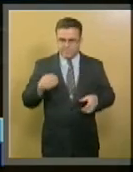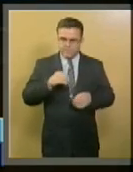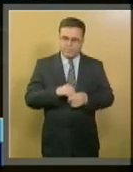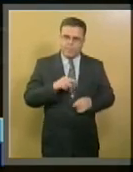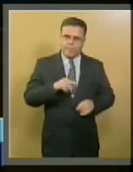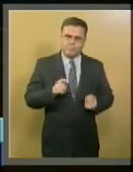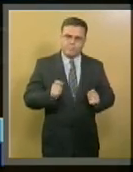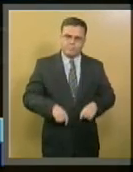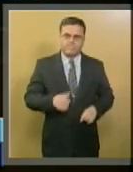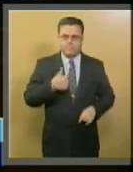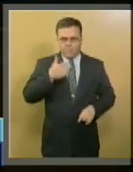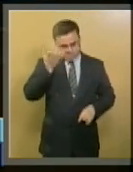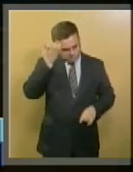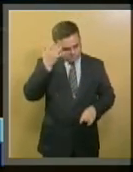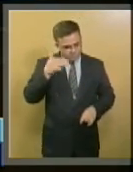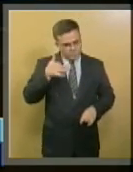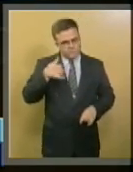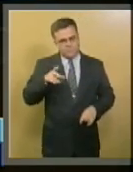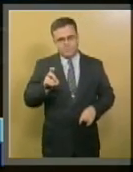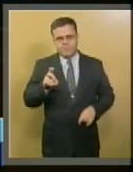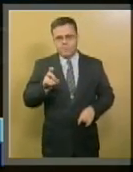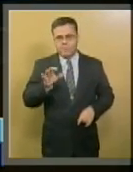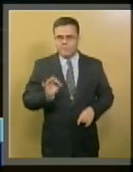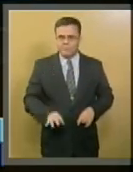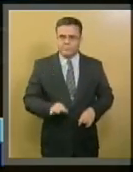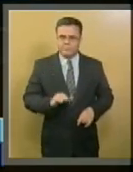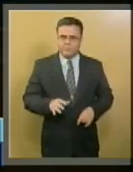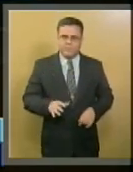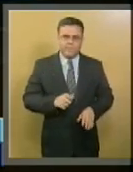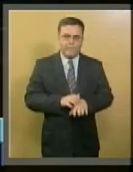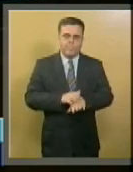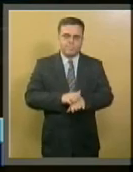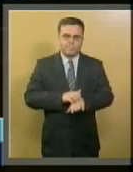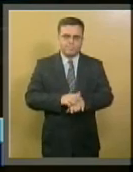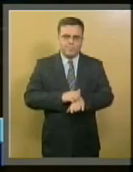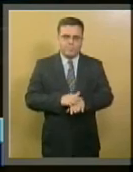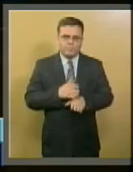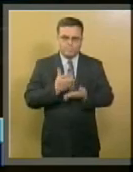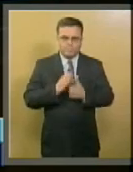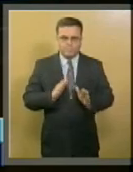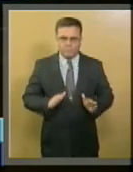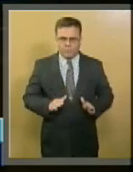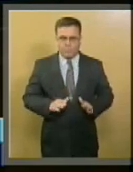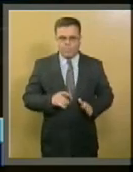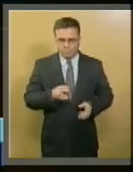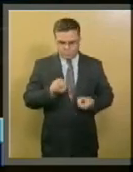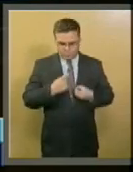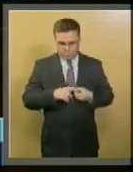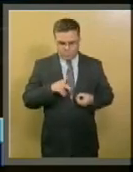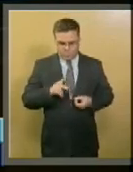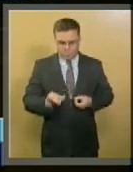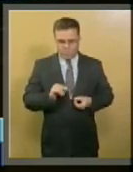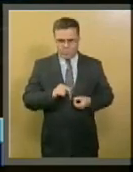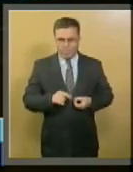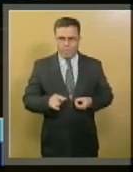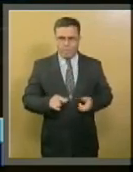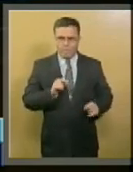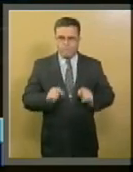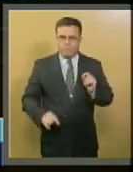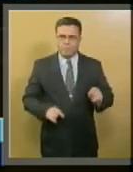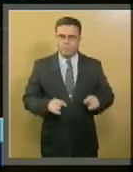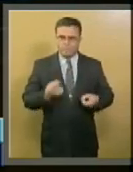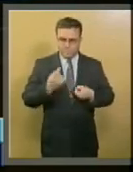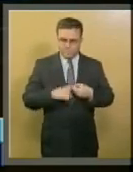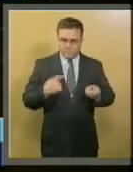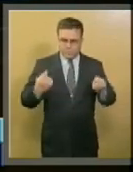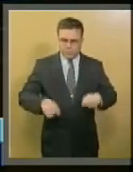auditivo, 15 dias, para ele ficar parar com essa coceirinha no ouvido. E ele vai precisar voltar? Tem um retorno para os animaizinhos também?